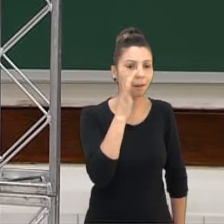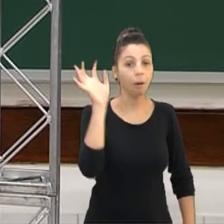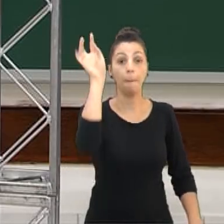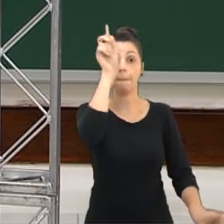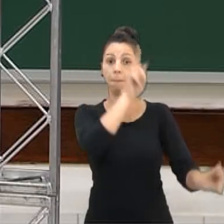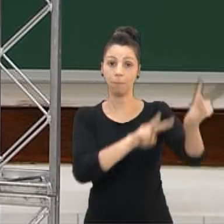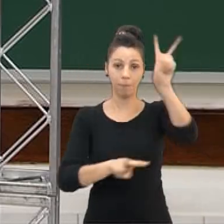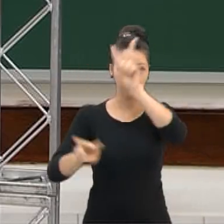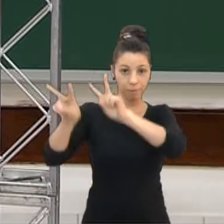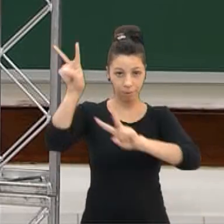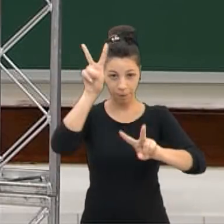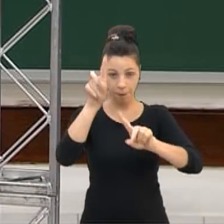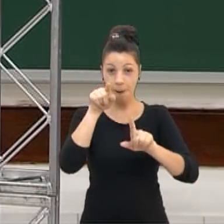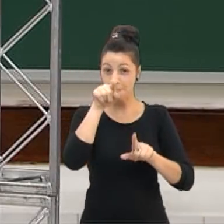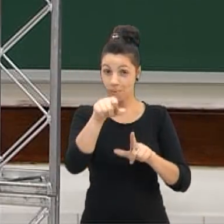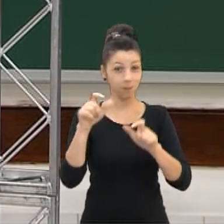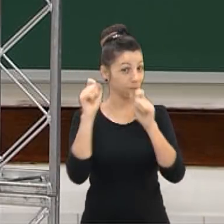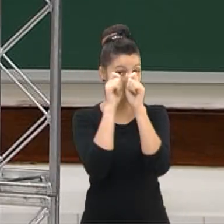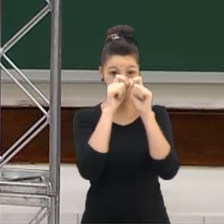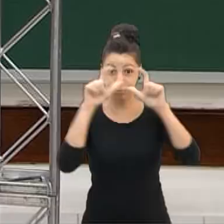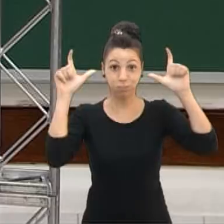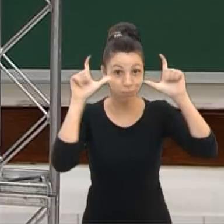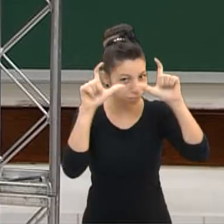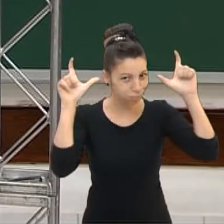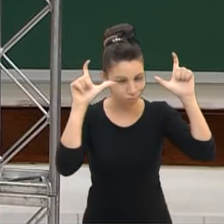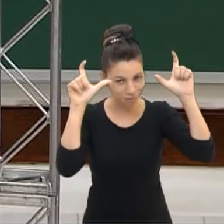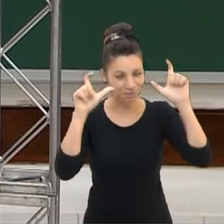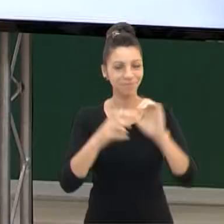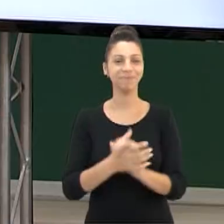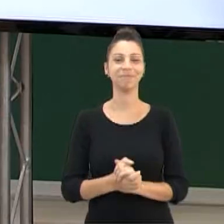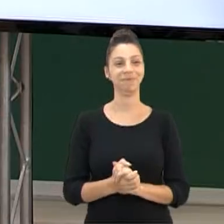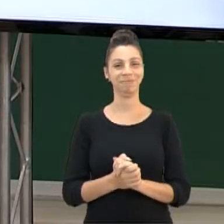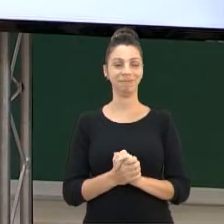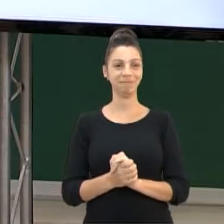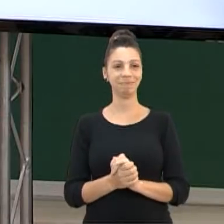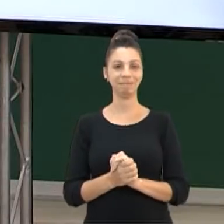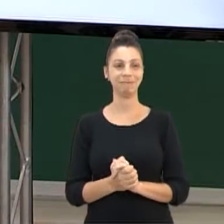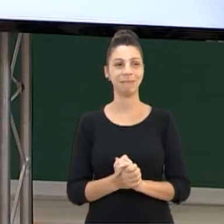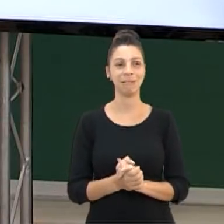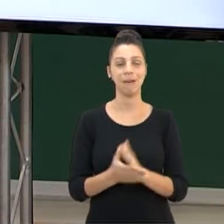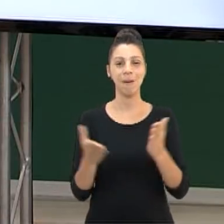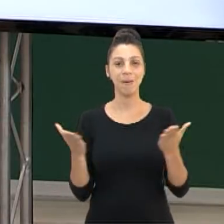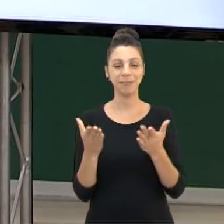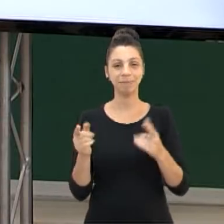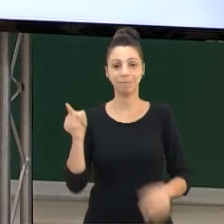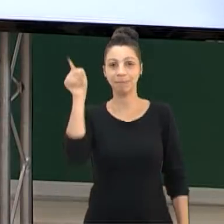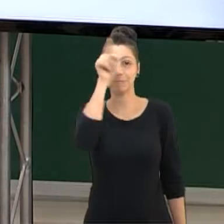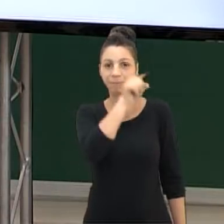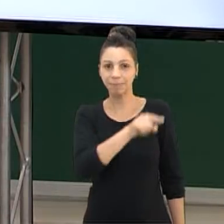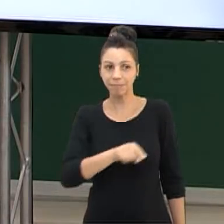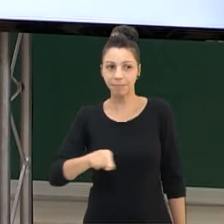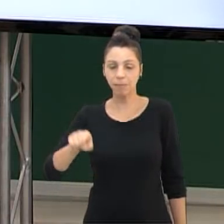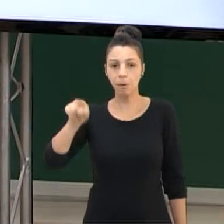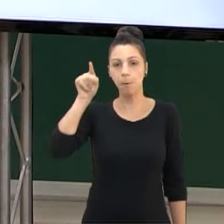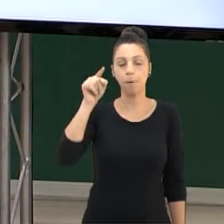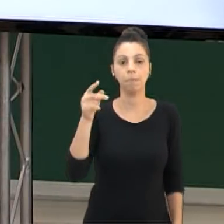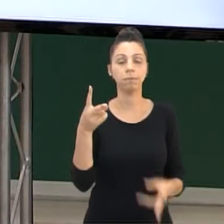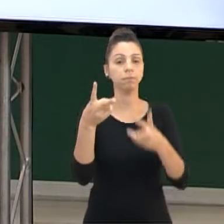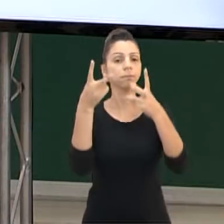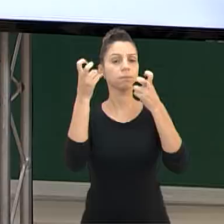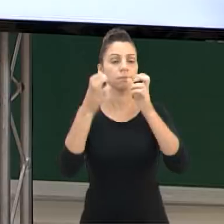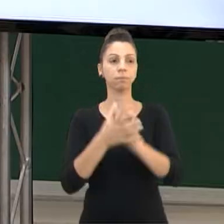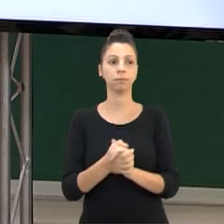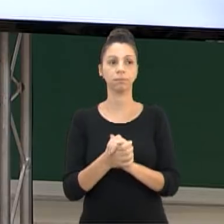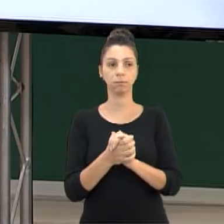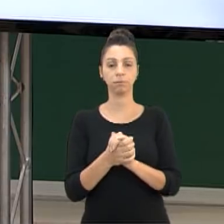que vocês são até demais. Vem aqui, olhem só. Posições relativas. Observe, de